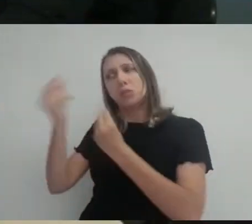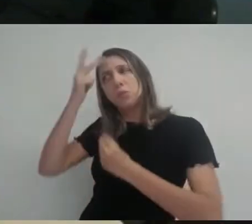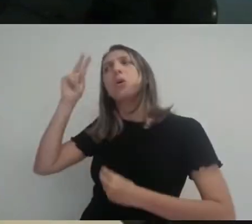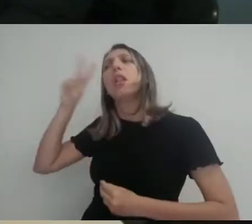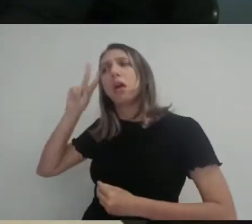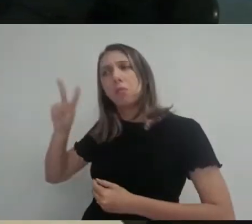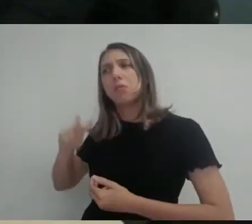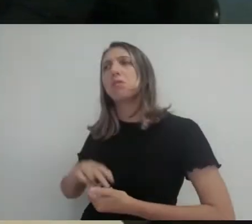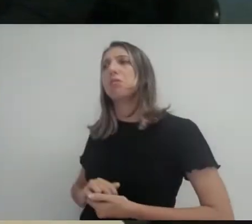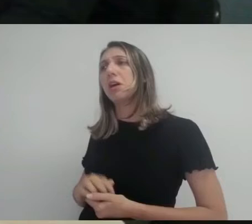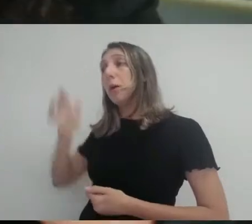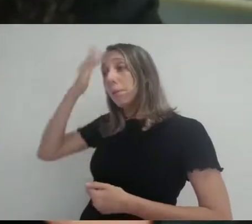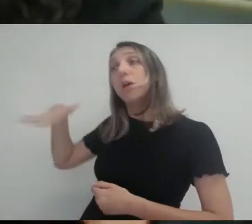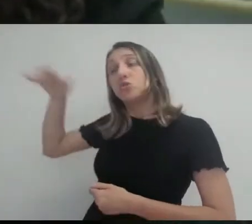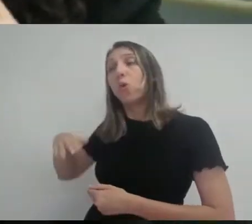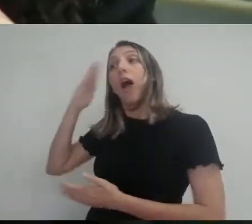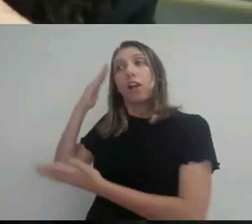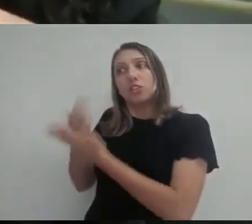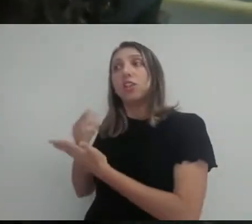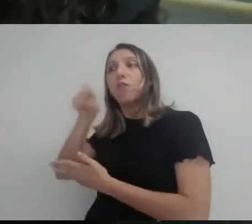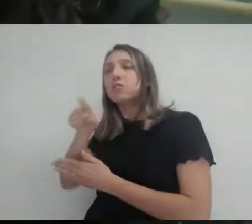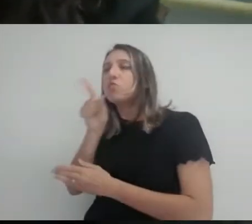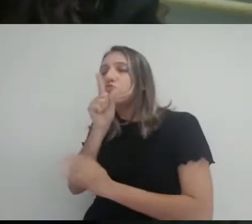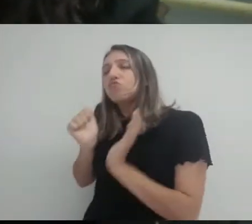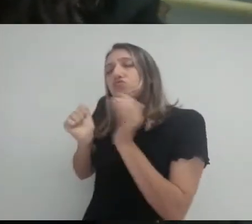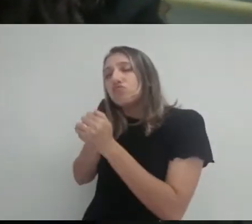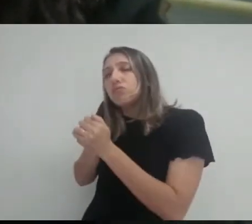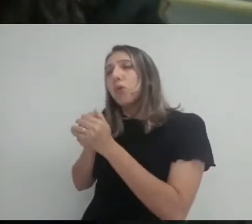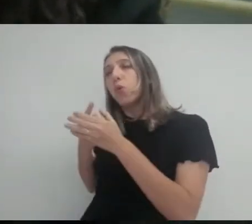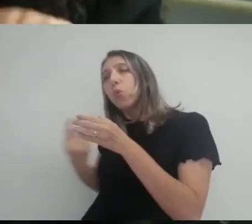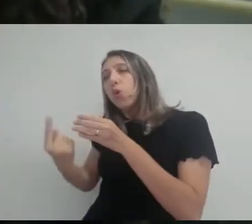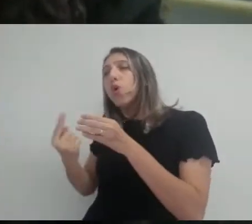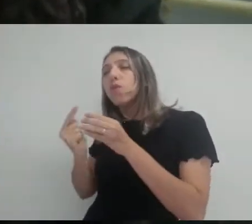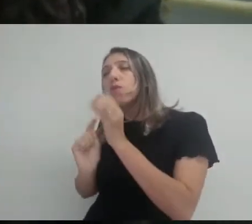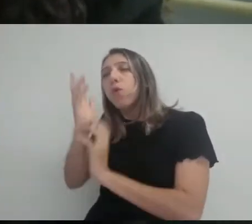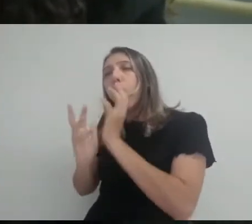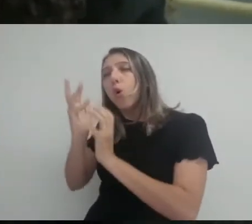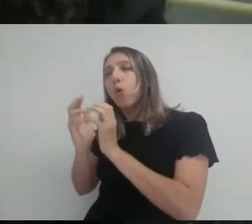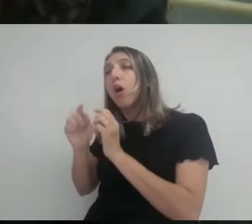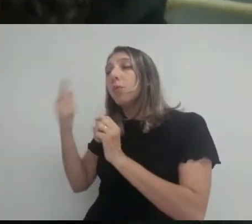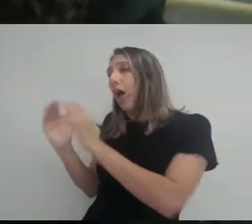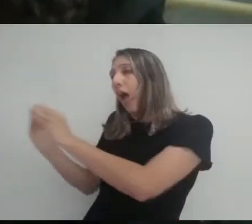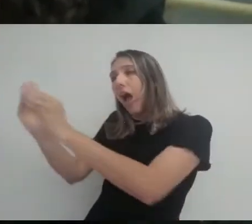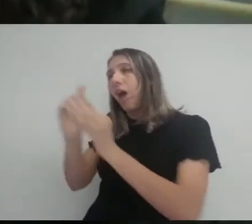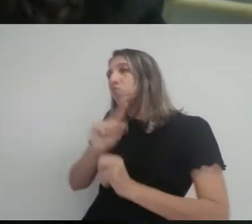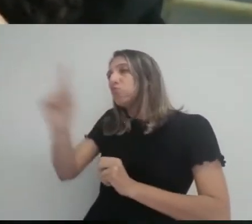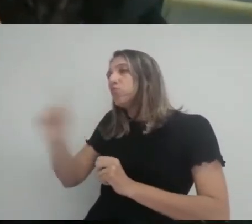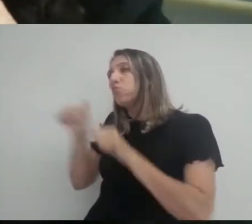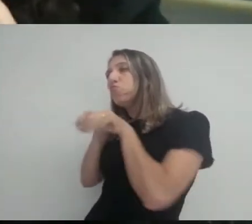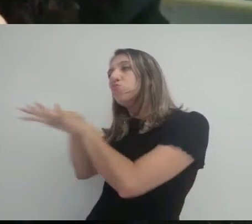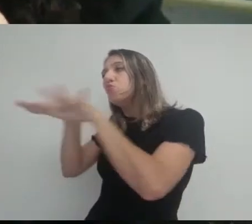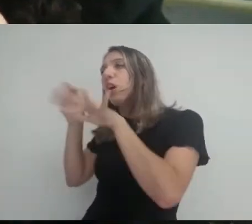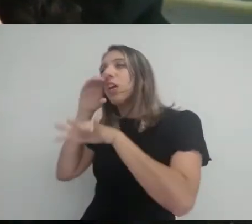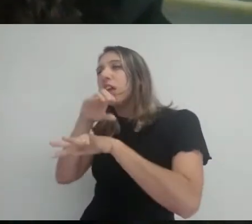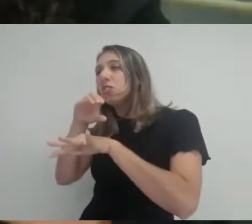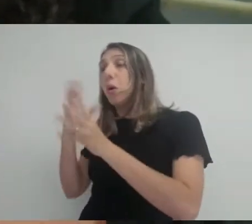assim. Muitos ainda se lembram. Acreditava-se que você se escondia no fogo e que dali seguia para toda a vizinhança, esquentando